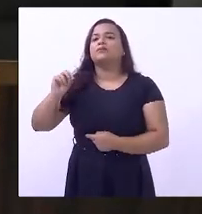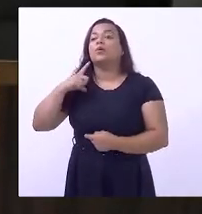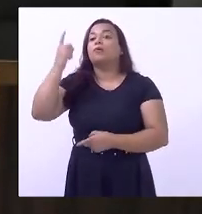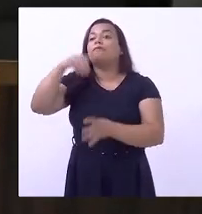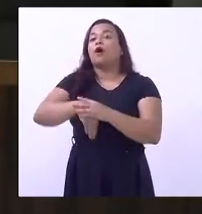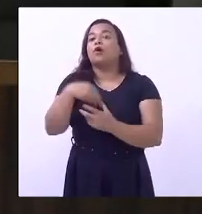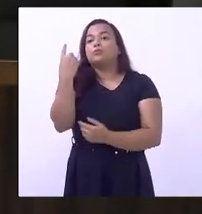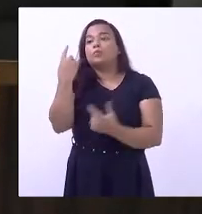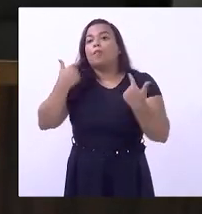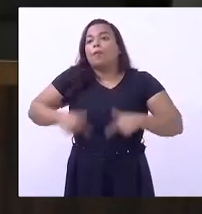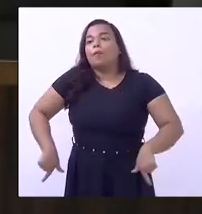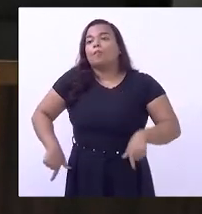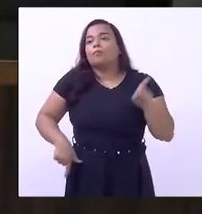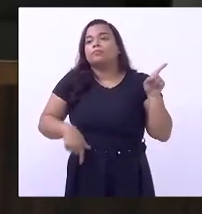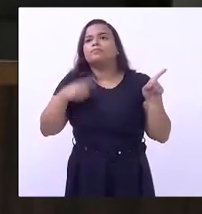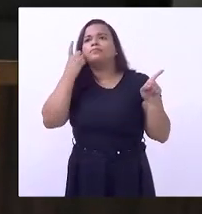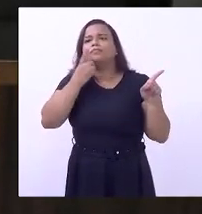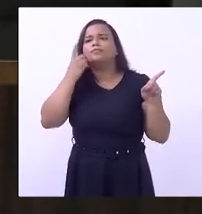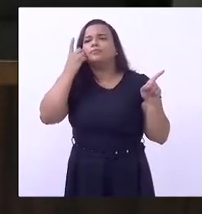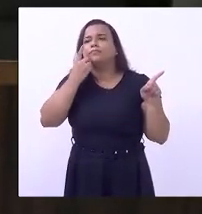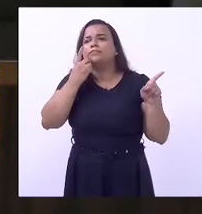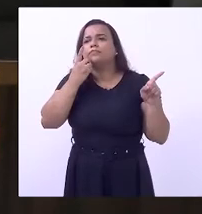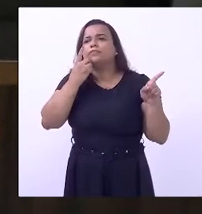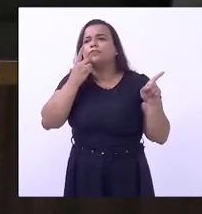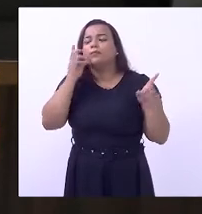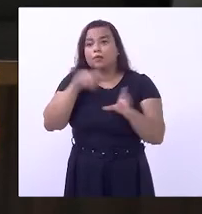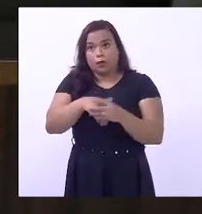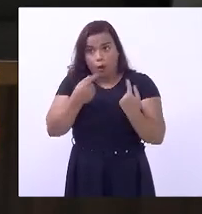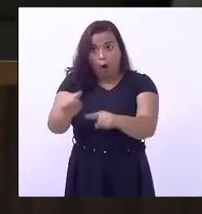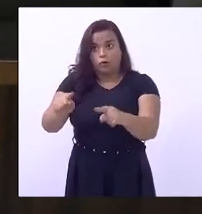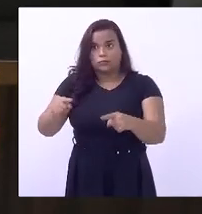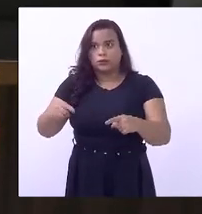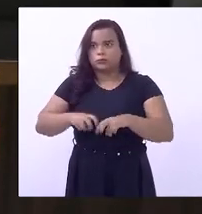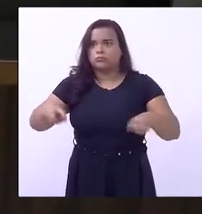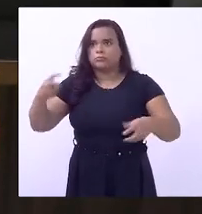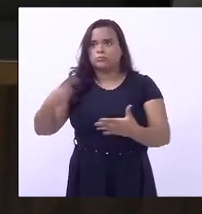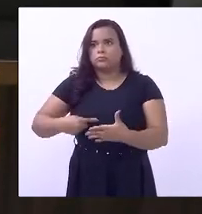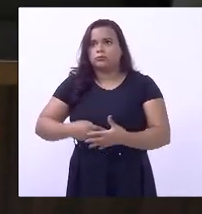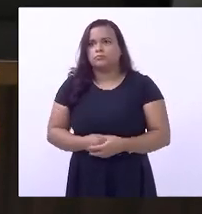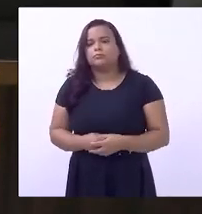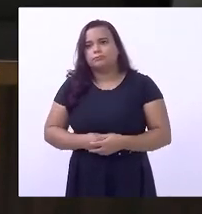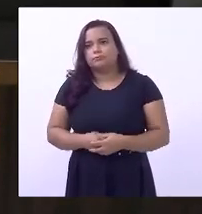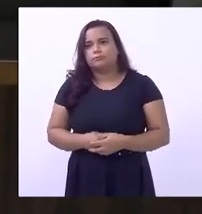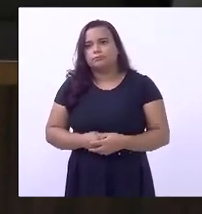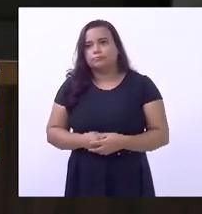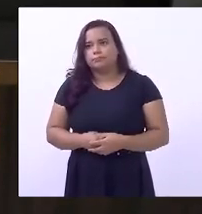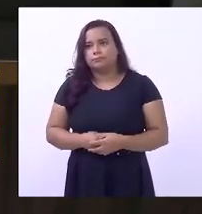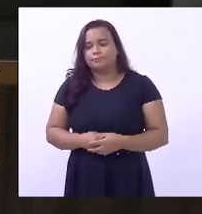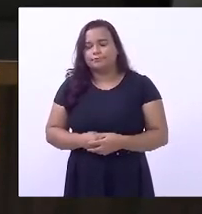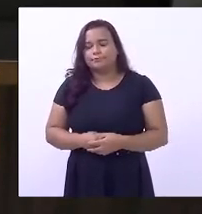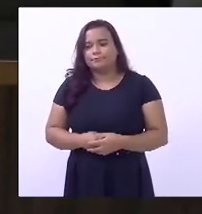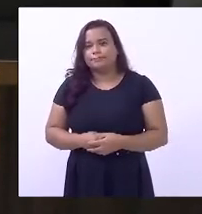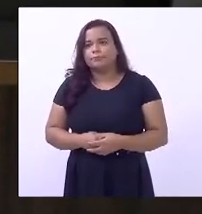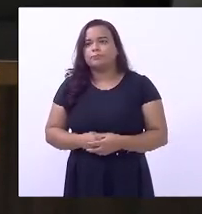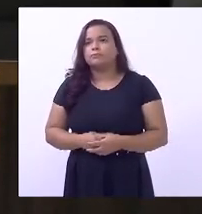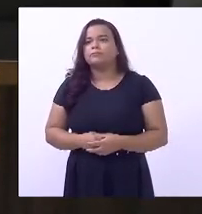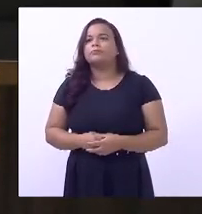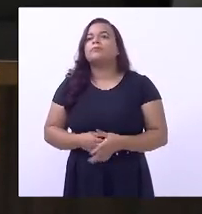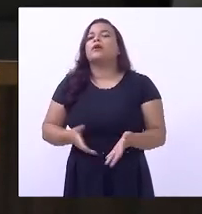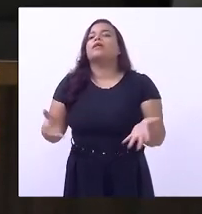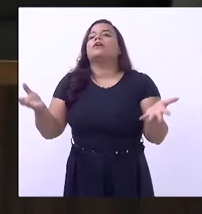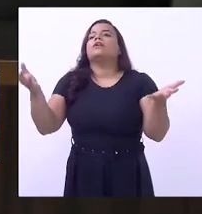deputado do novo. Voto contra da bancada do PSOL. PSOL, contrário. Indicação legislativa